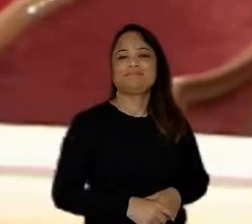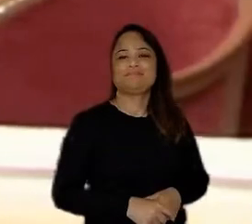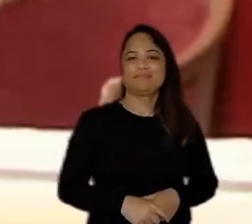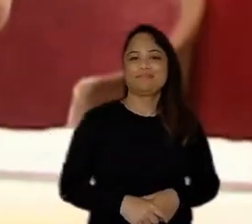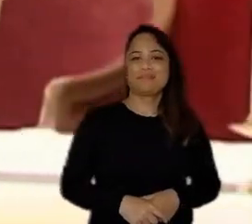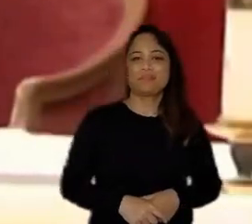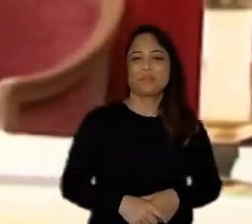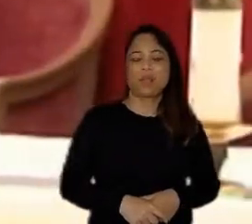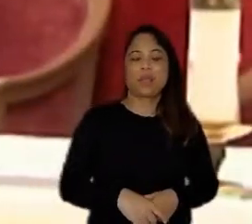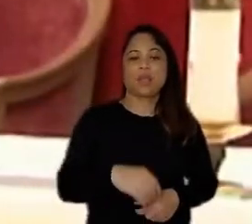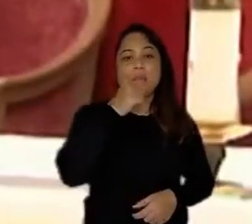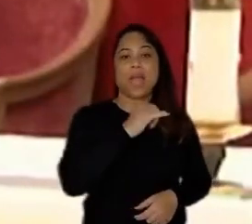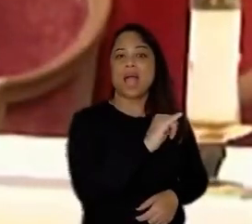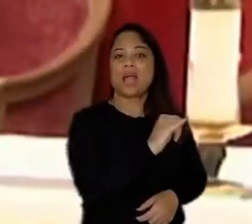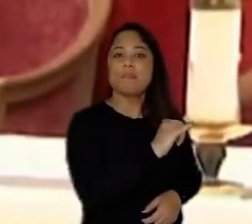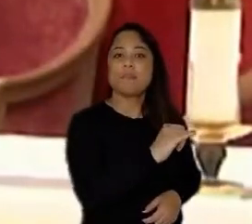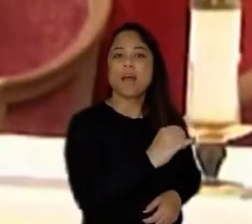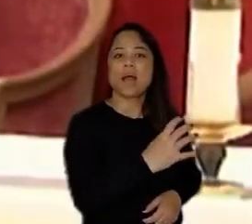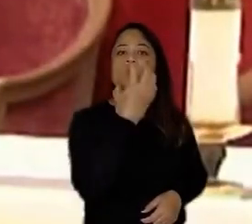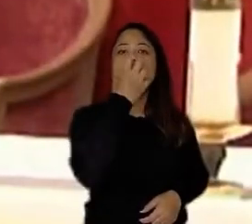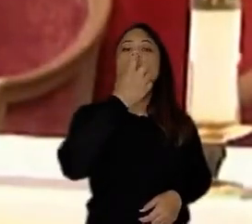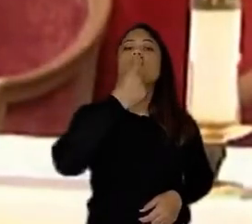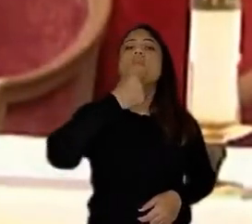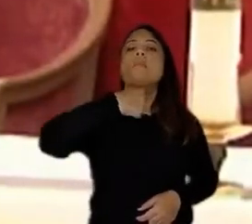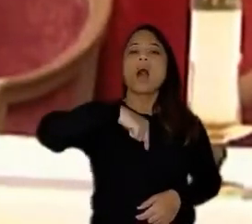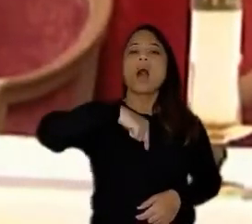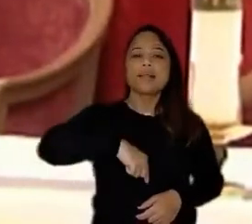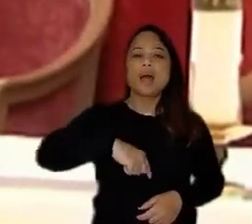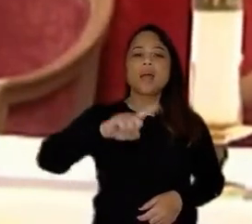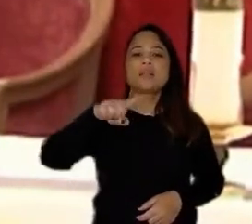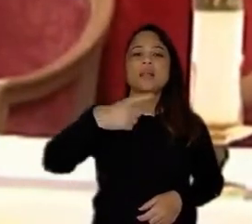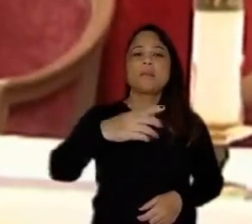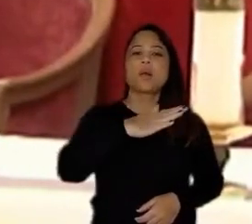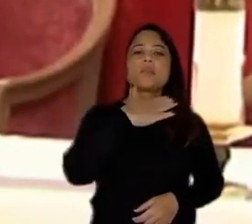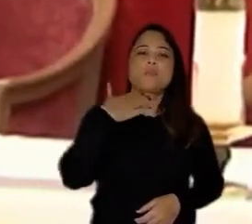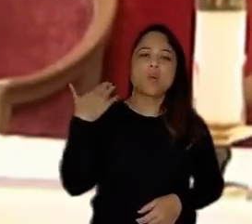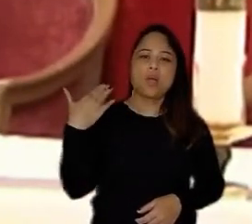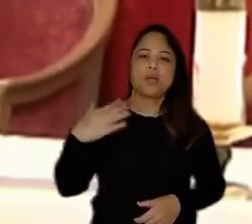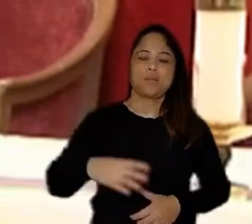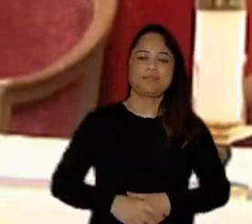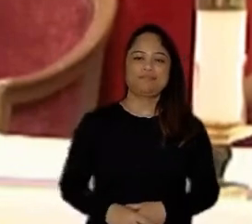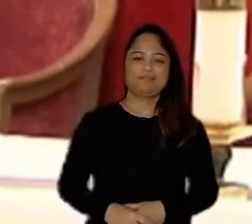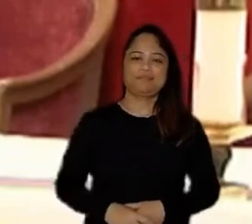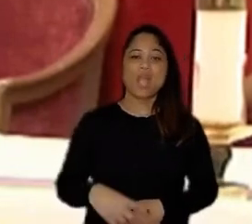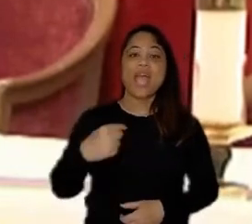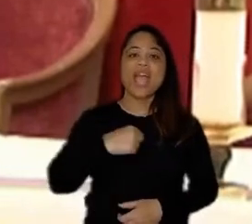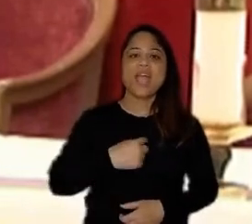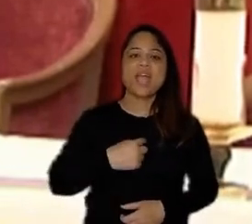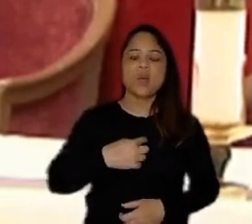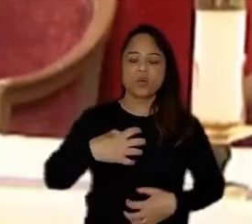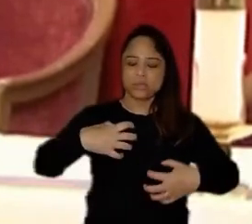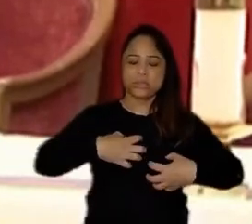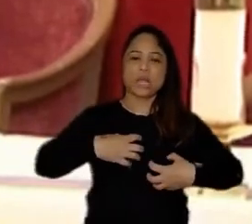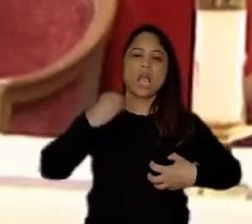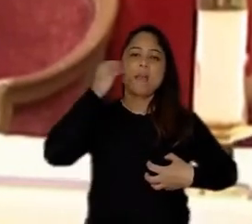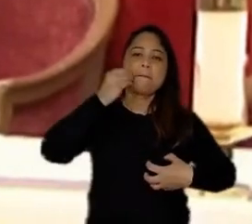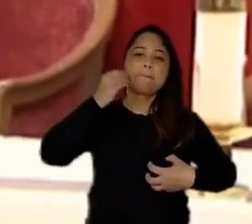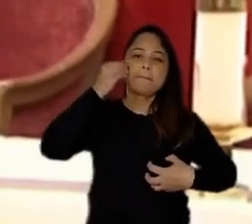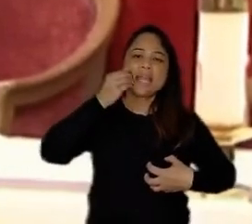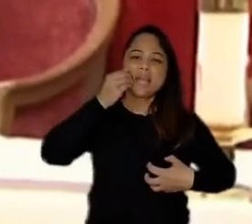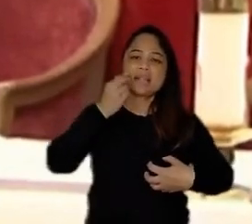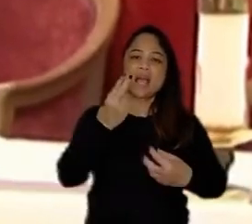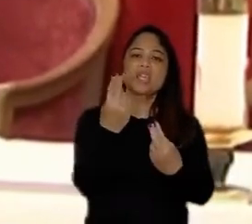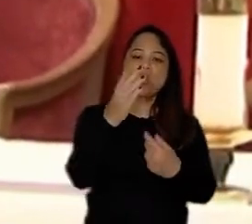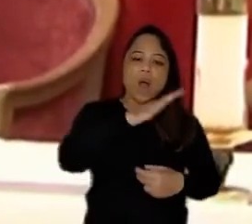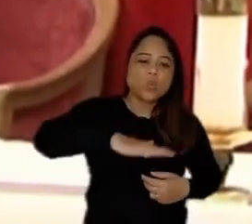depois foi entubada, 15 dias depois faleceu. Nós vivemos o que todo mundo está vivendo. A minha irmã era missionária há